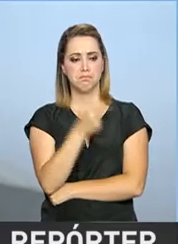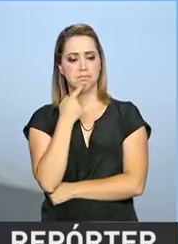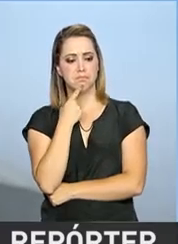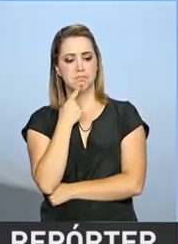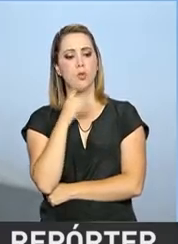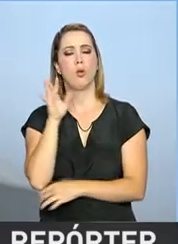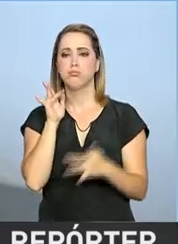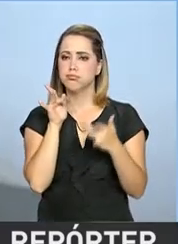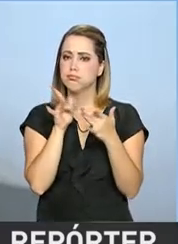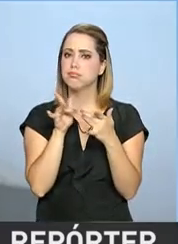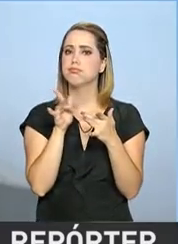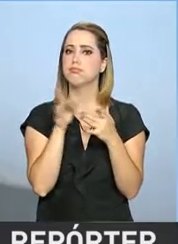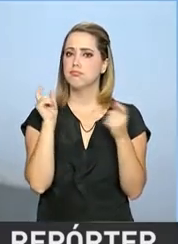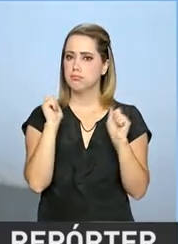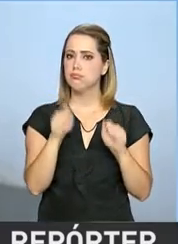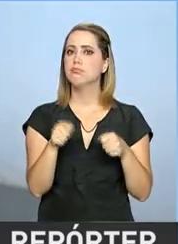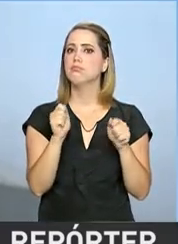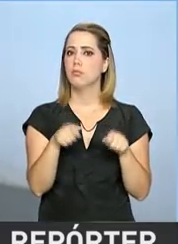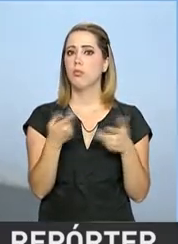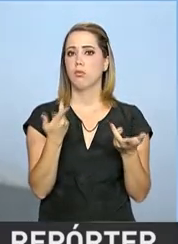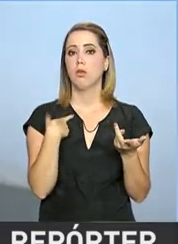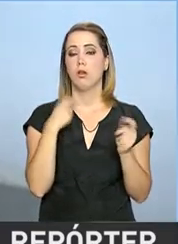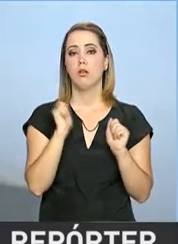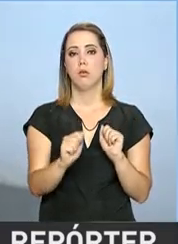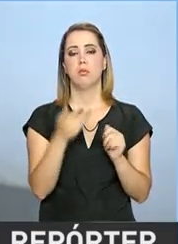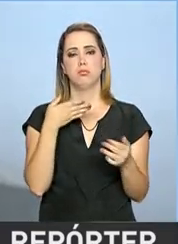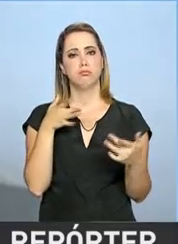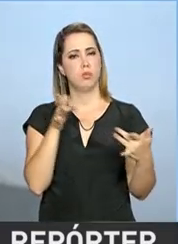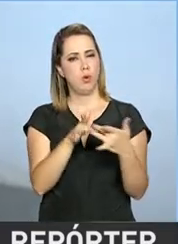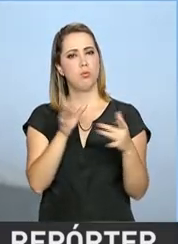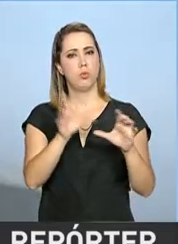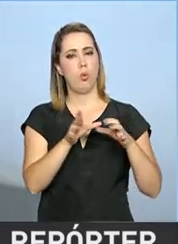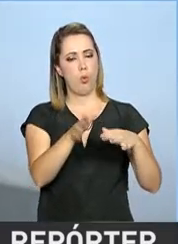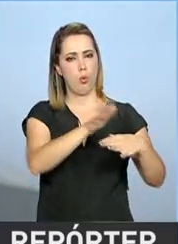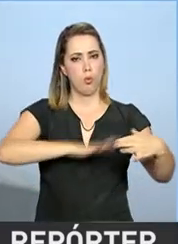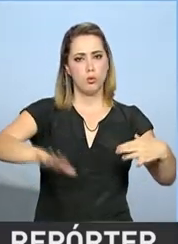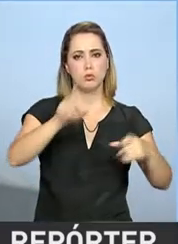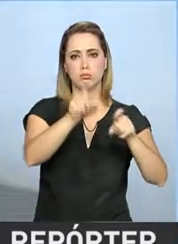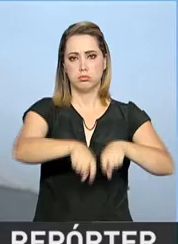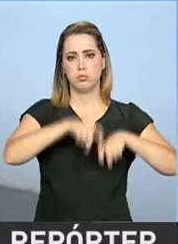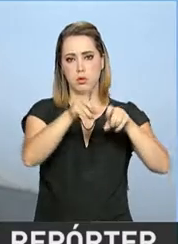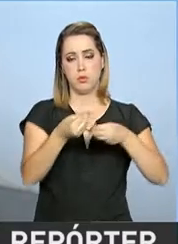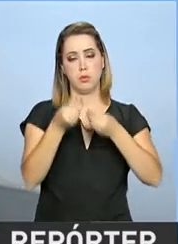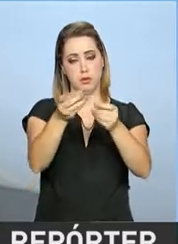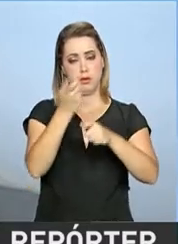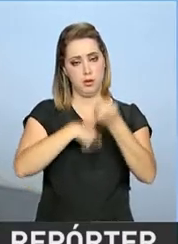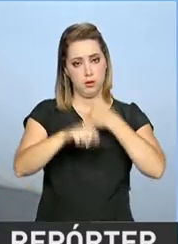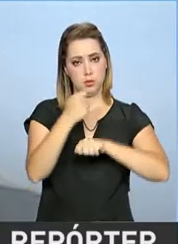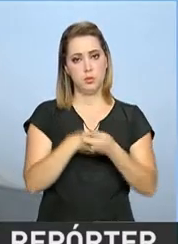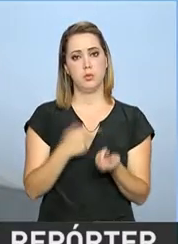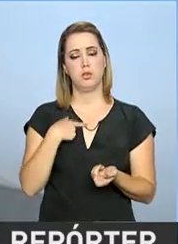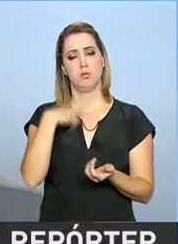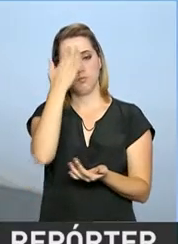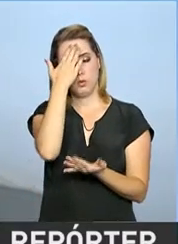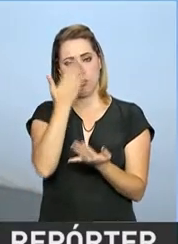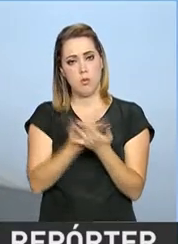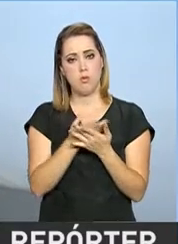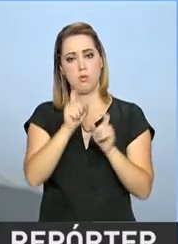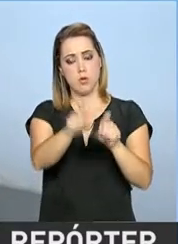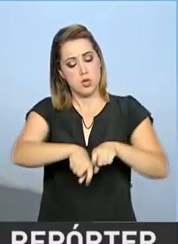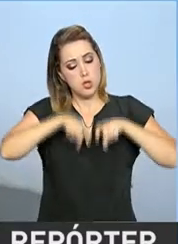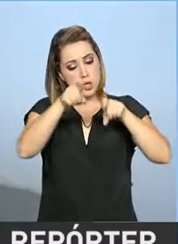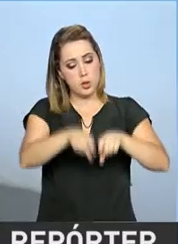me conectei com essa área, não é? Porque é a área que garante a economia. Eu tenho certeza que o